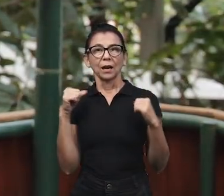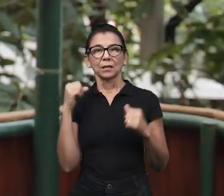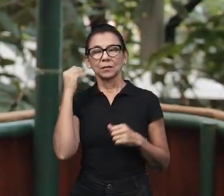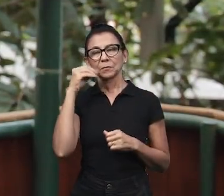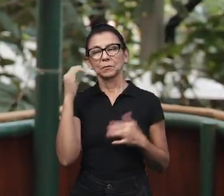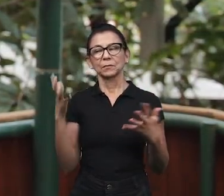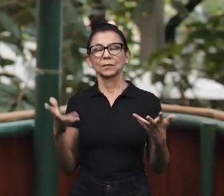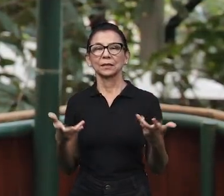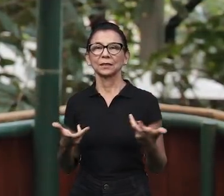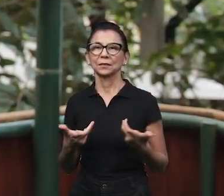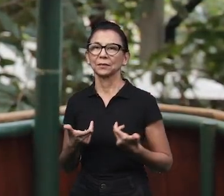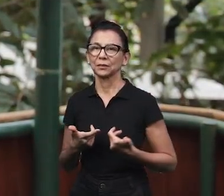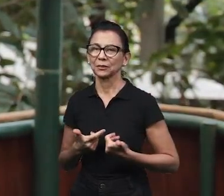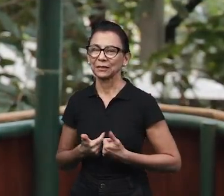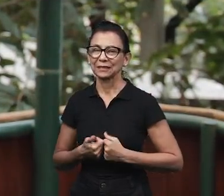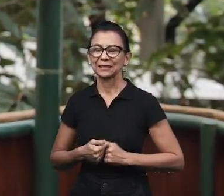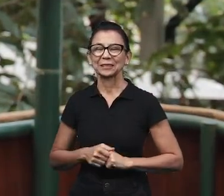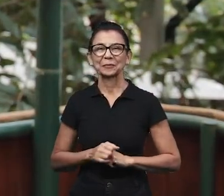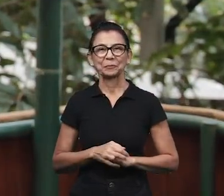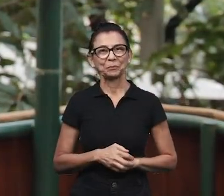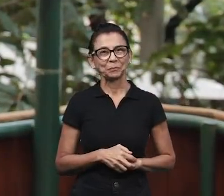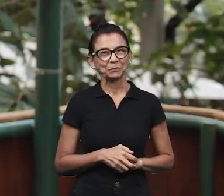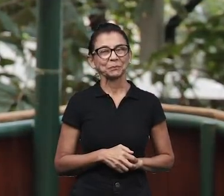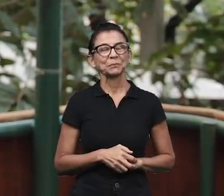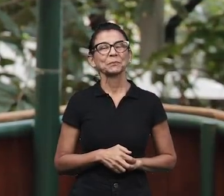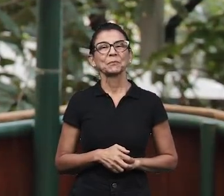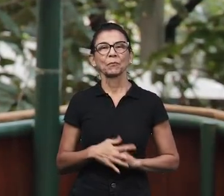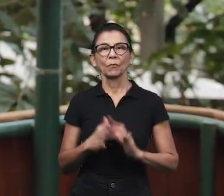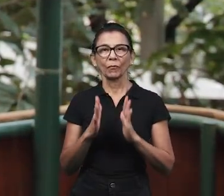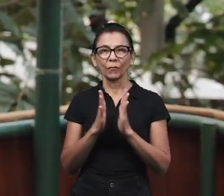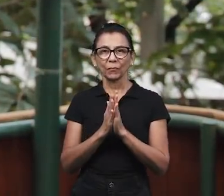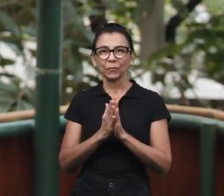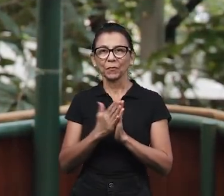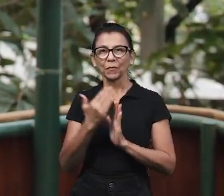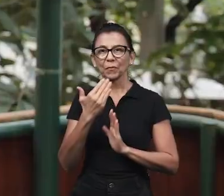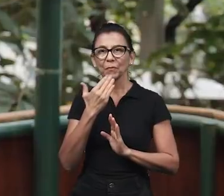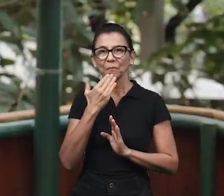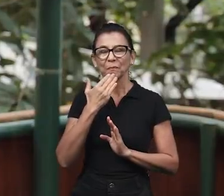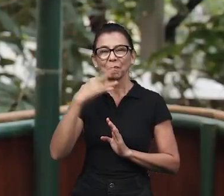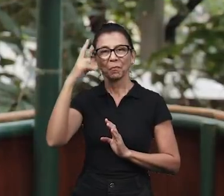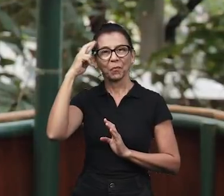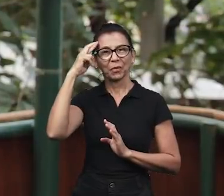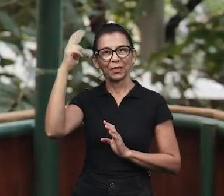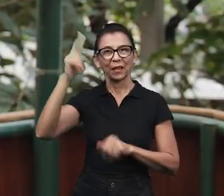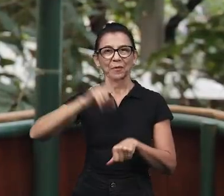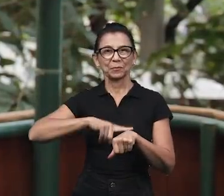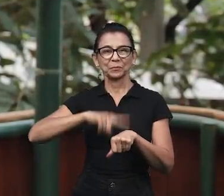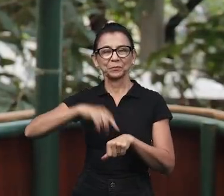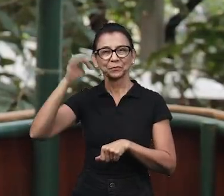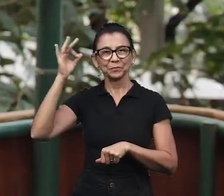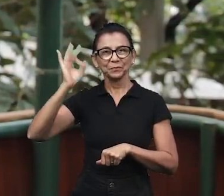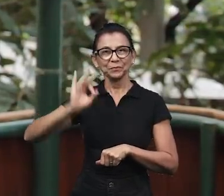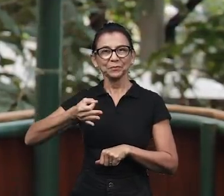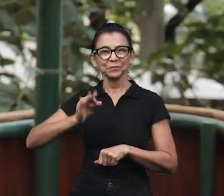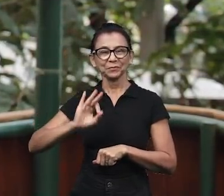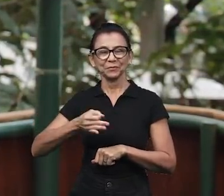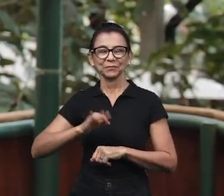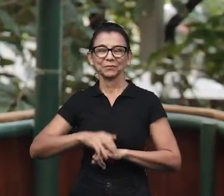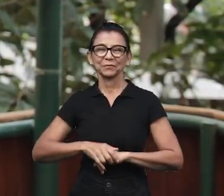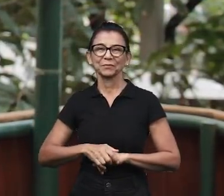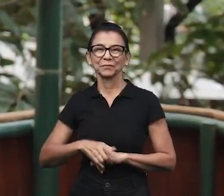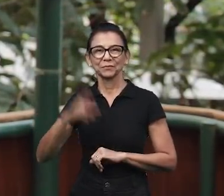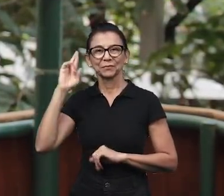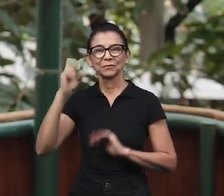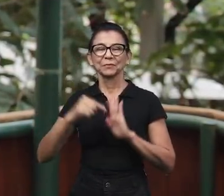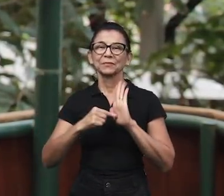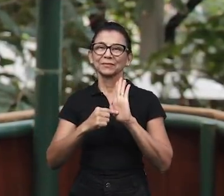grandiosa. Então, o que eu tenho para falar, orem, busquem, peçam ao Senhor. Quando no momento certo o Senhor vai mostrar